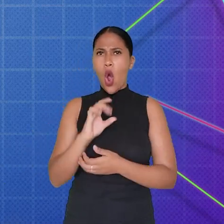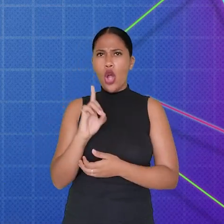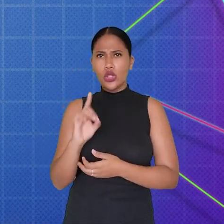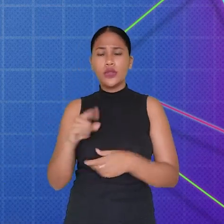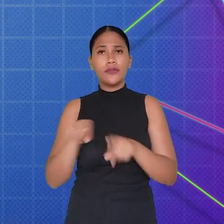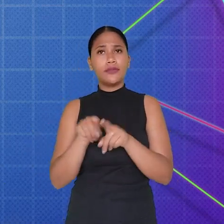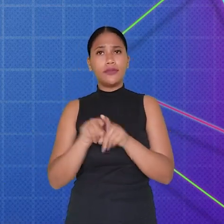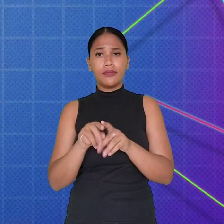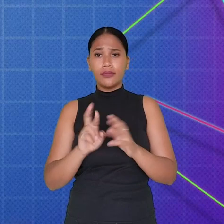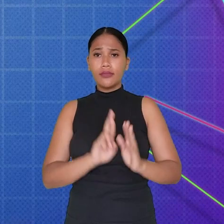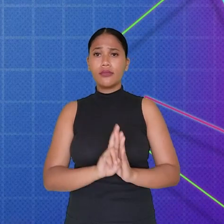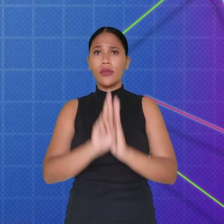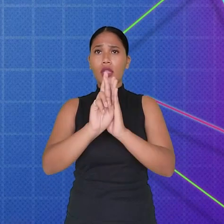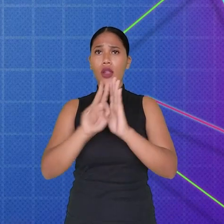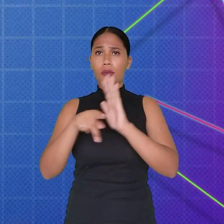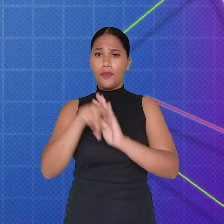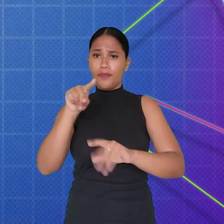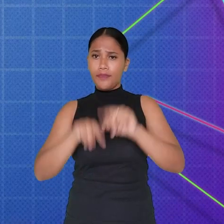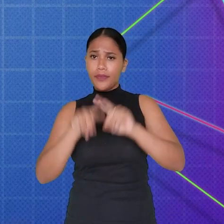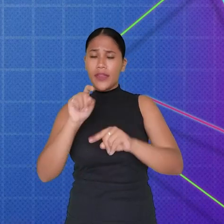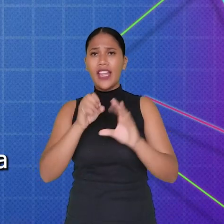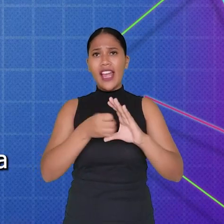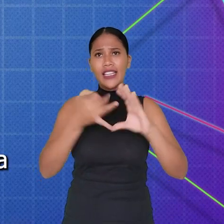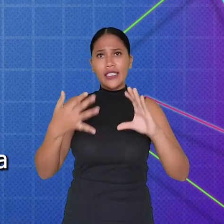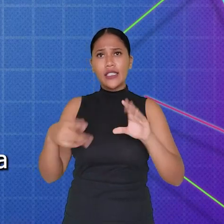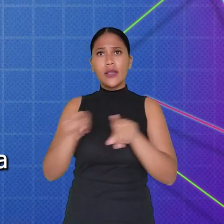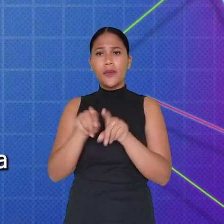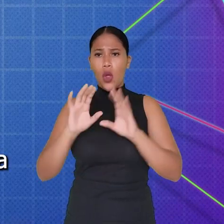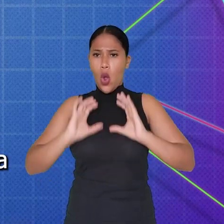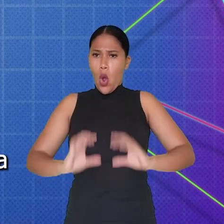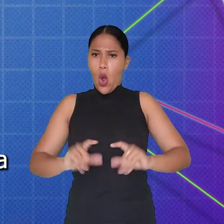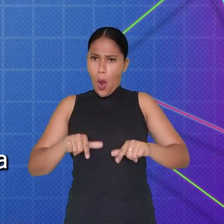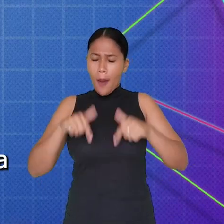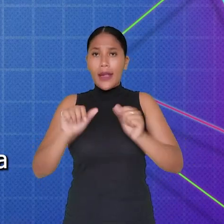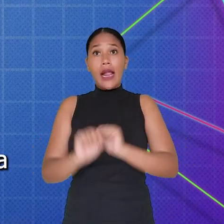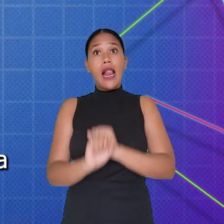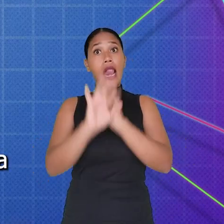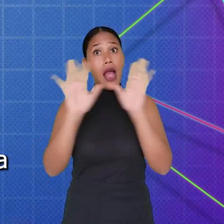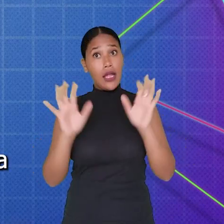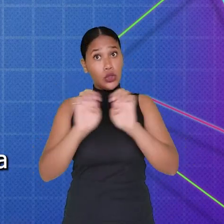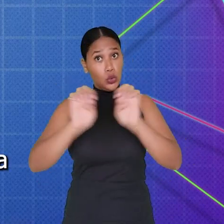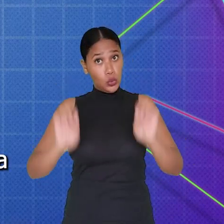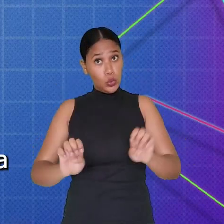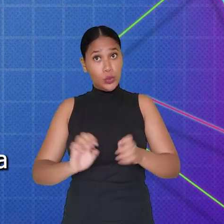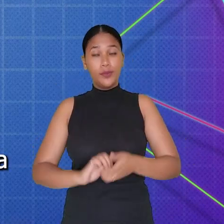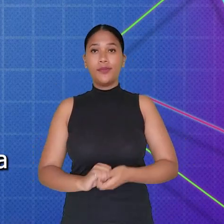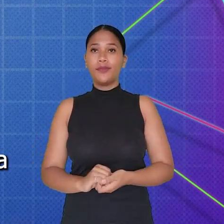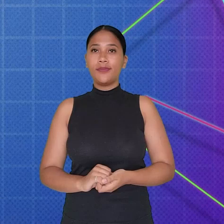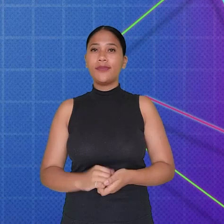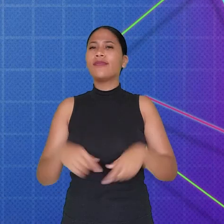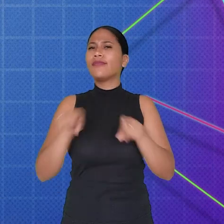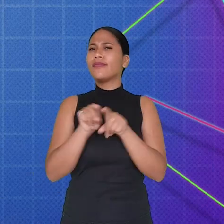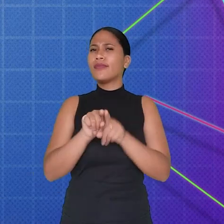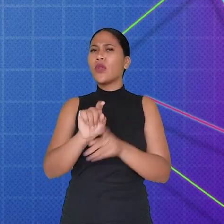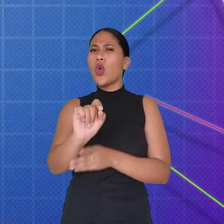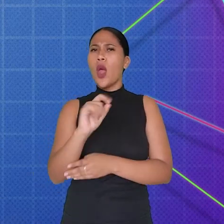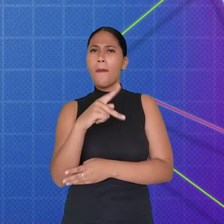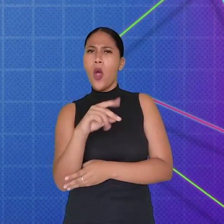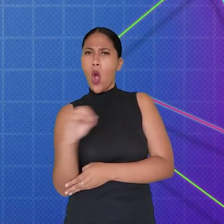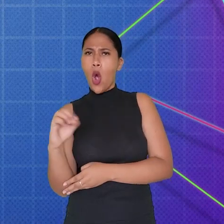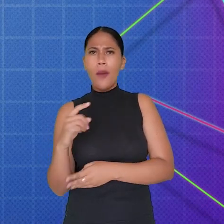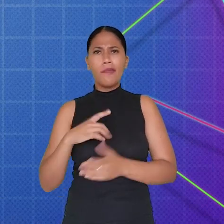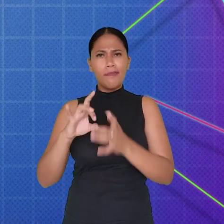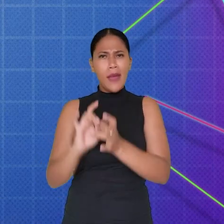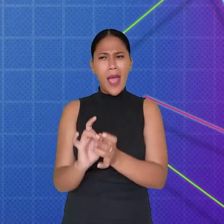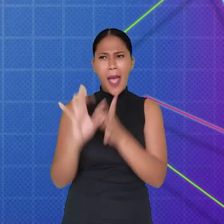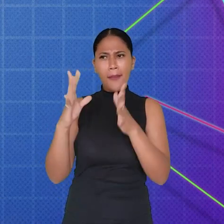jogo, representando objetos e suas características e comportamento de uma maneira clara e bem estruturada. Além disso, a PAO